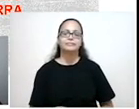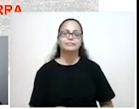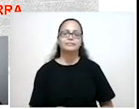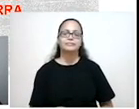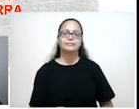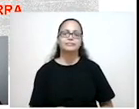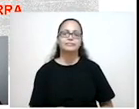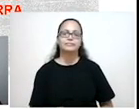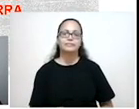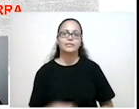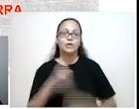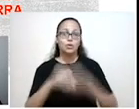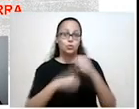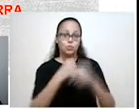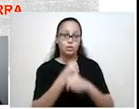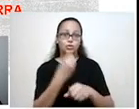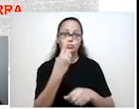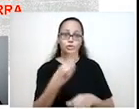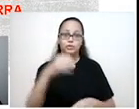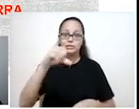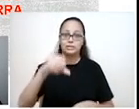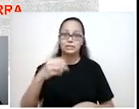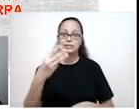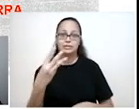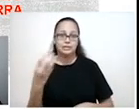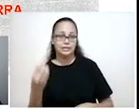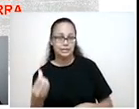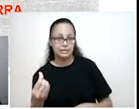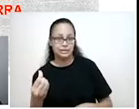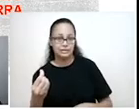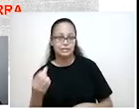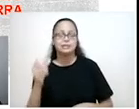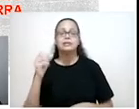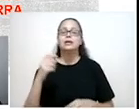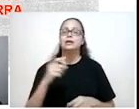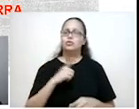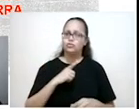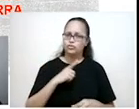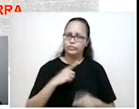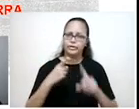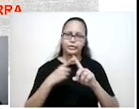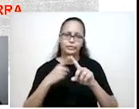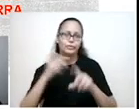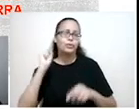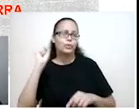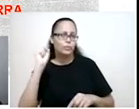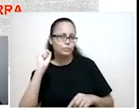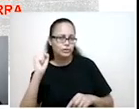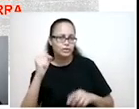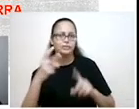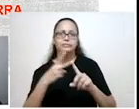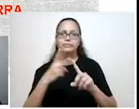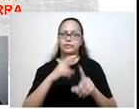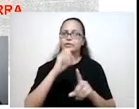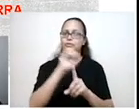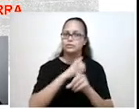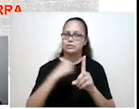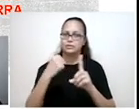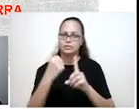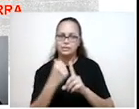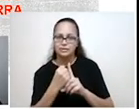Bom, em 1936, comunistas, socialistas, anarquistas e liberais